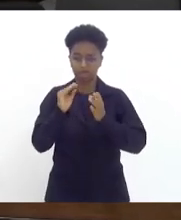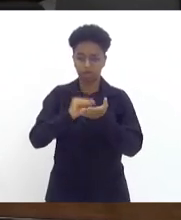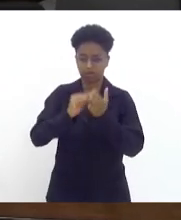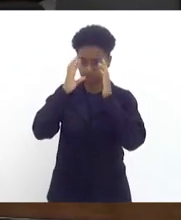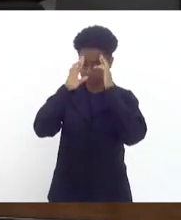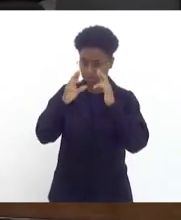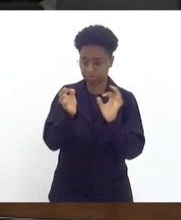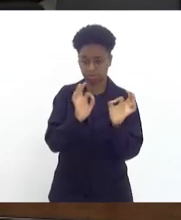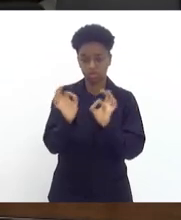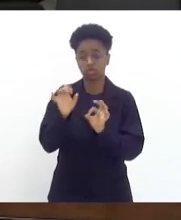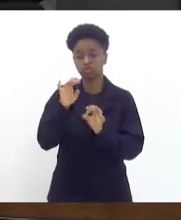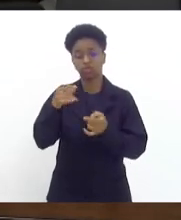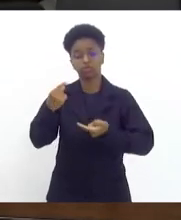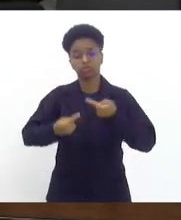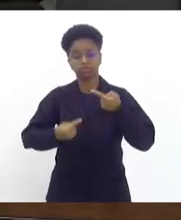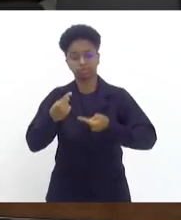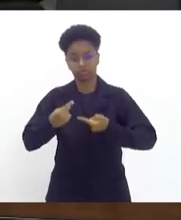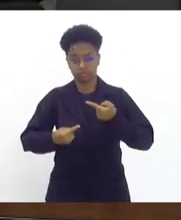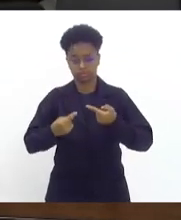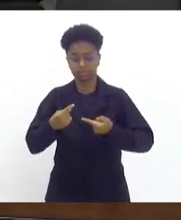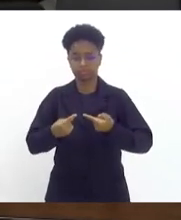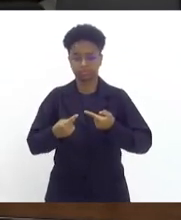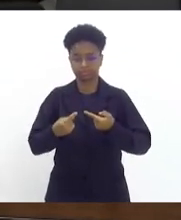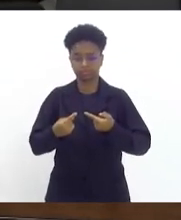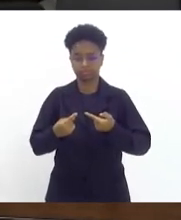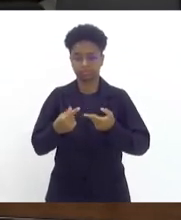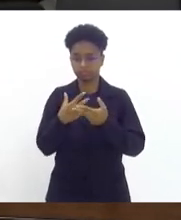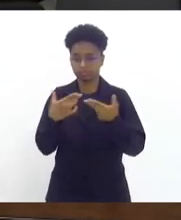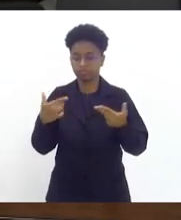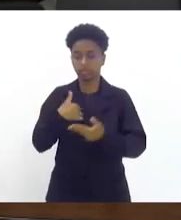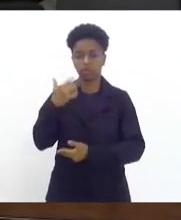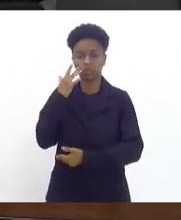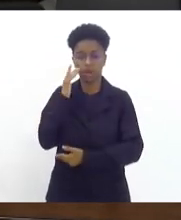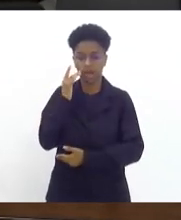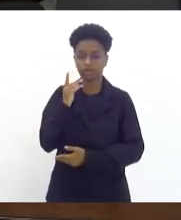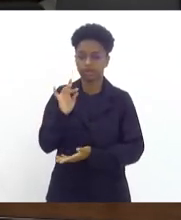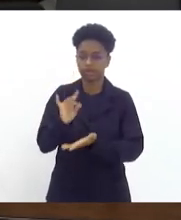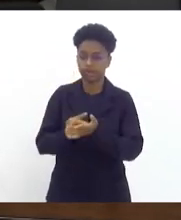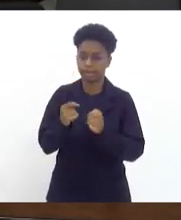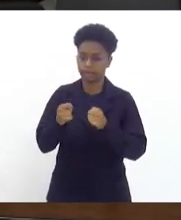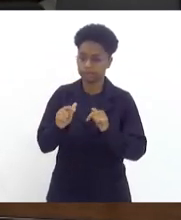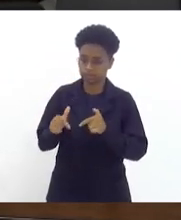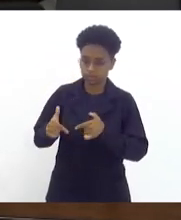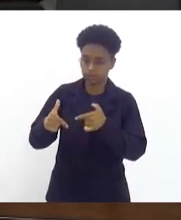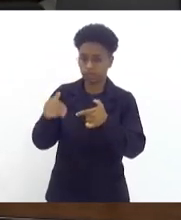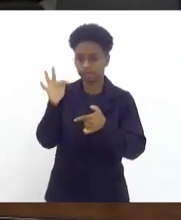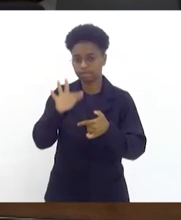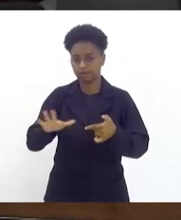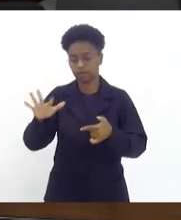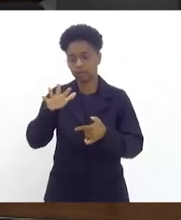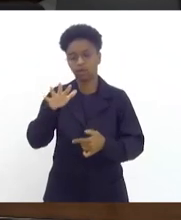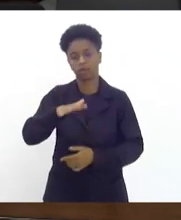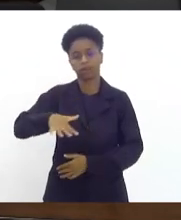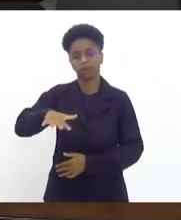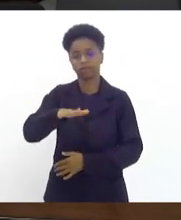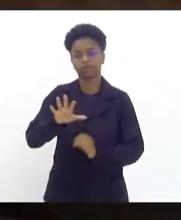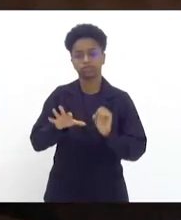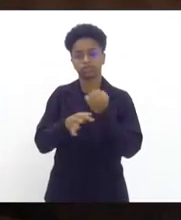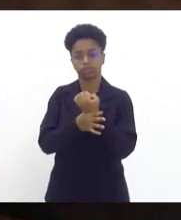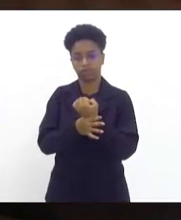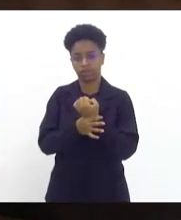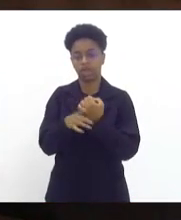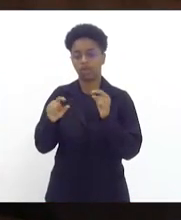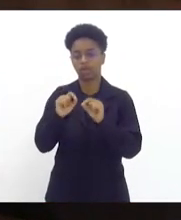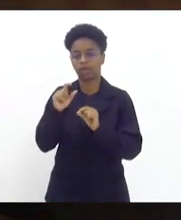nada apenas fazer um debate sobre aquilo que eu considero uma intervenção Federal na área de segurança pública do nosso Estado que é